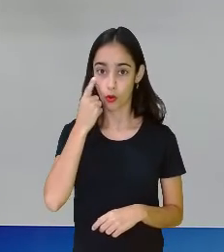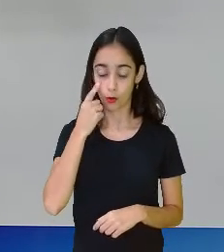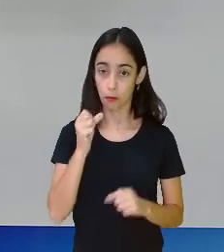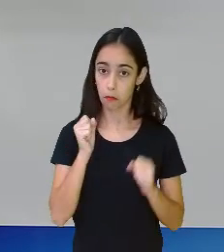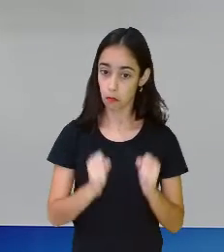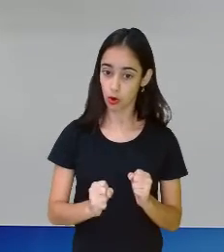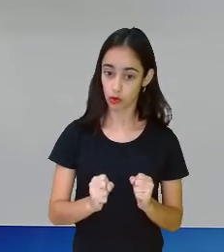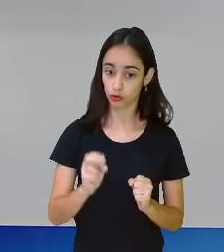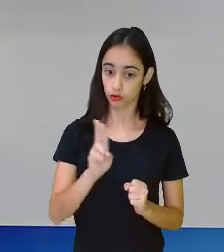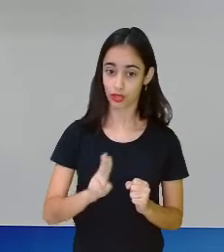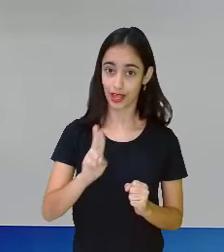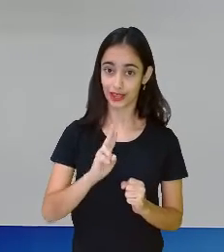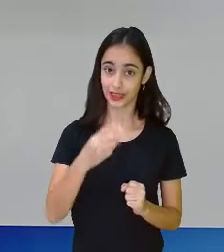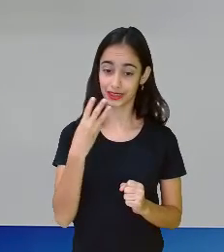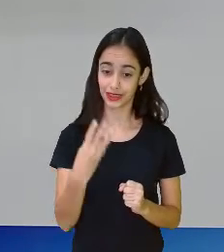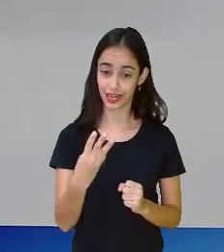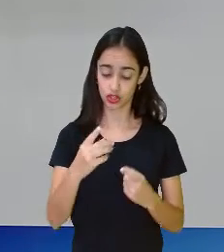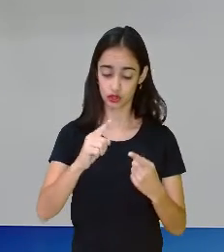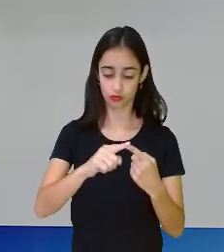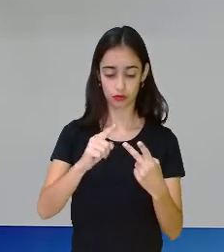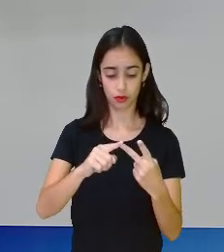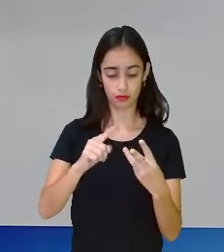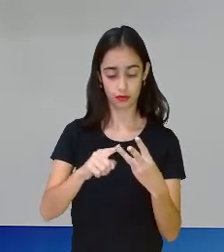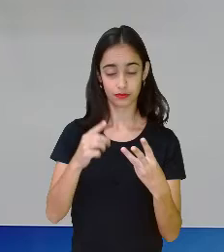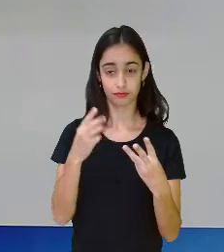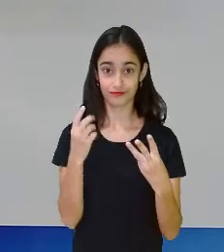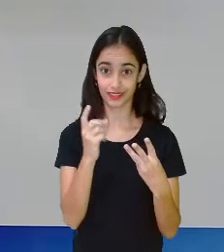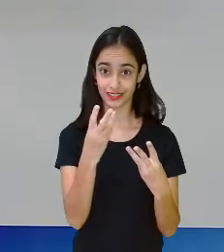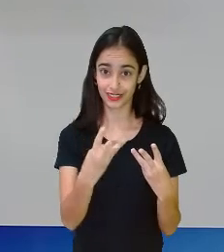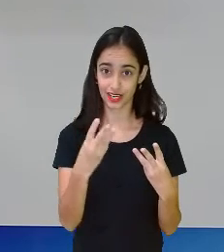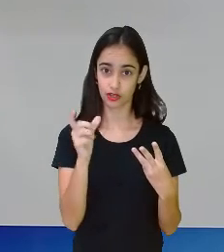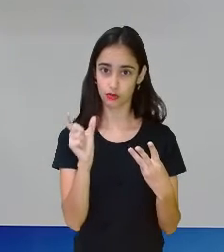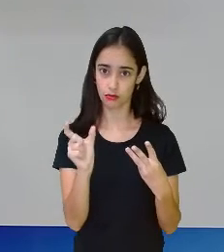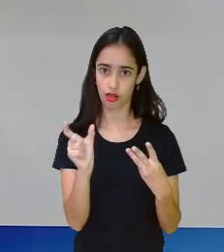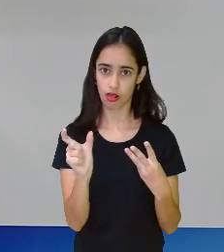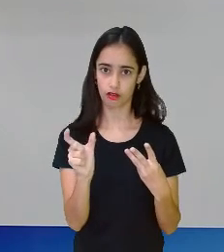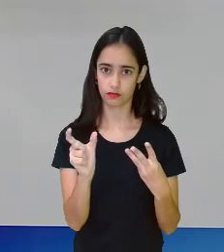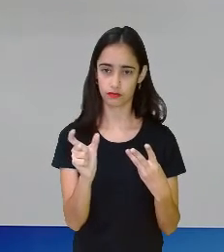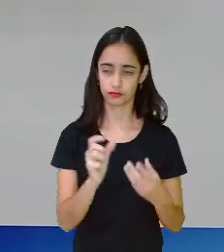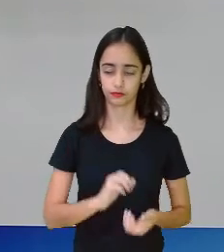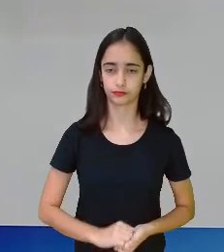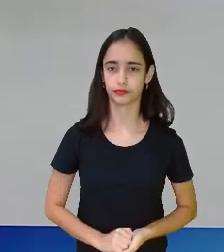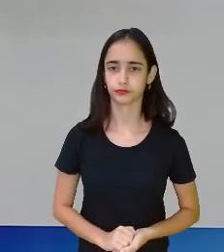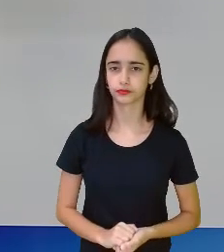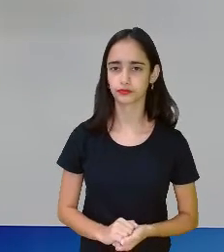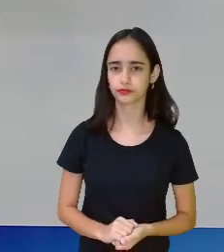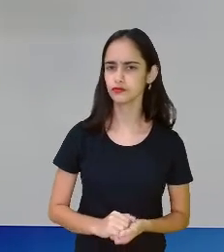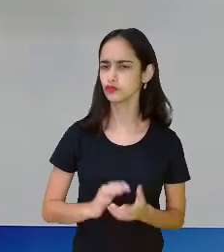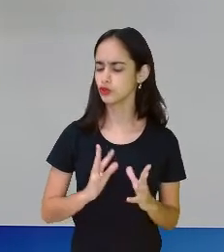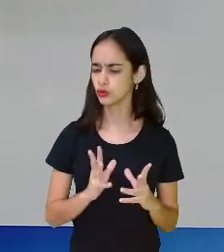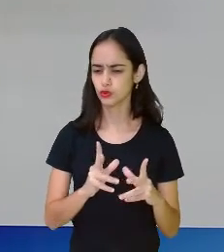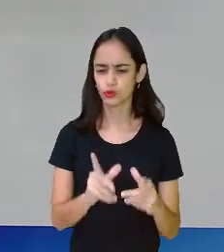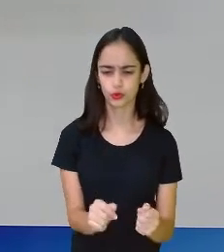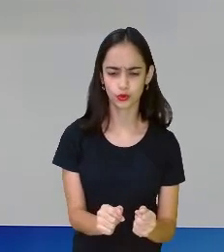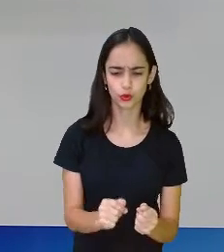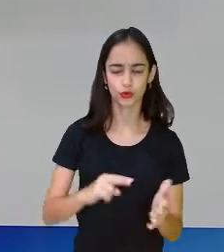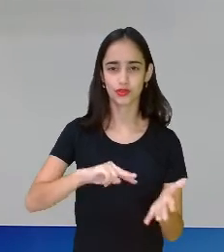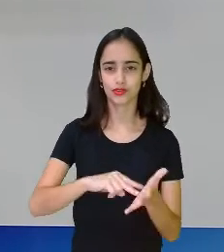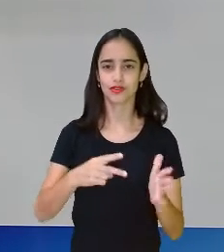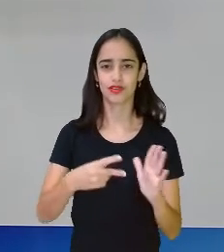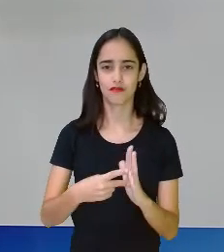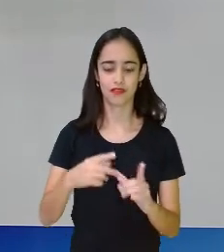reunir, acrescentar. Essas três palavrinhas básicas, elas estão diretamente relacionadas à adição. Se